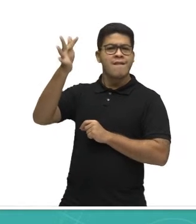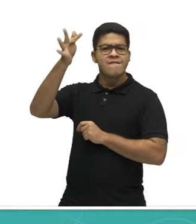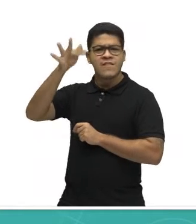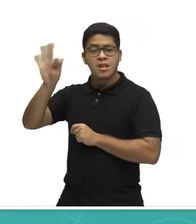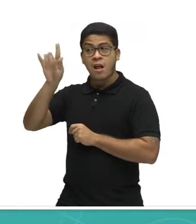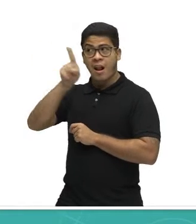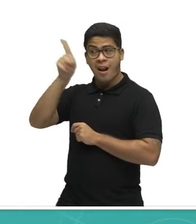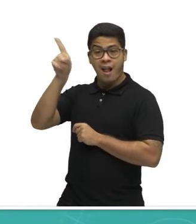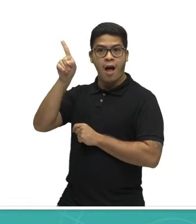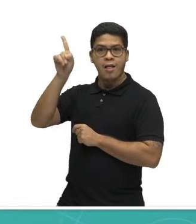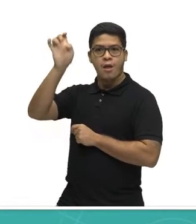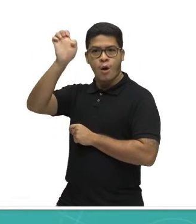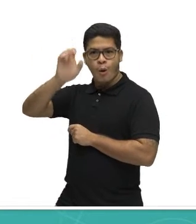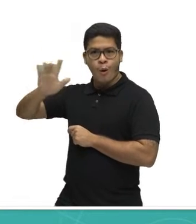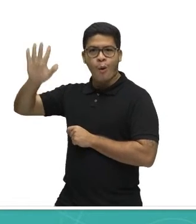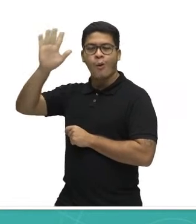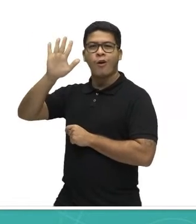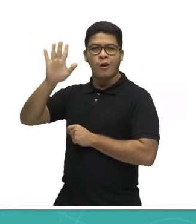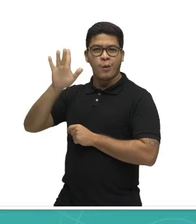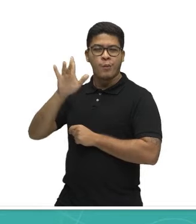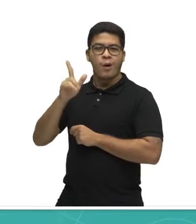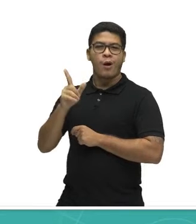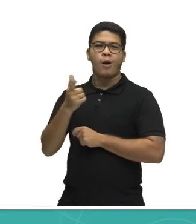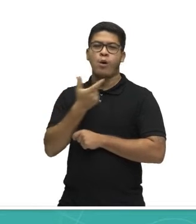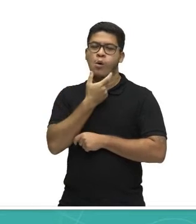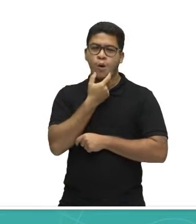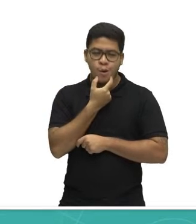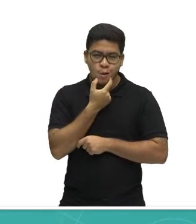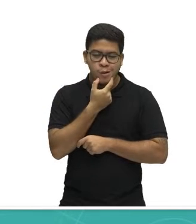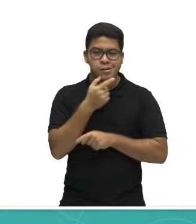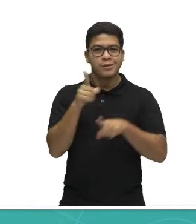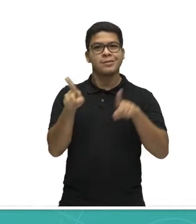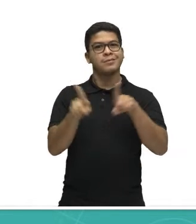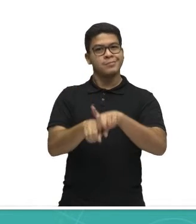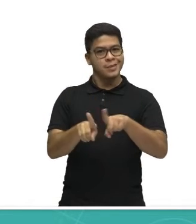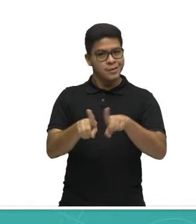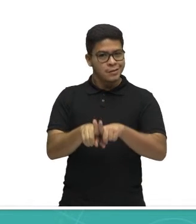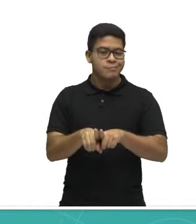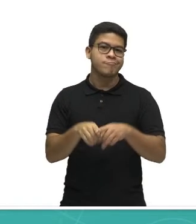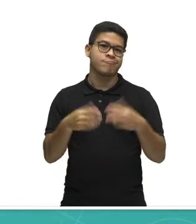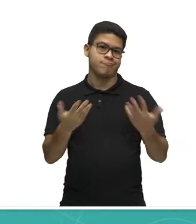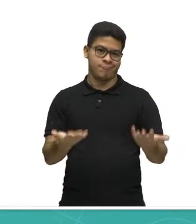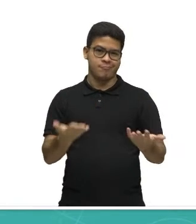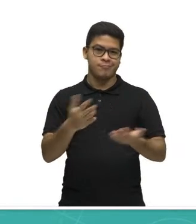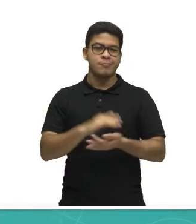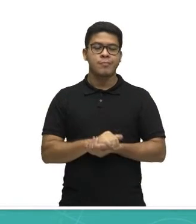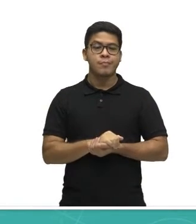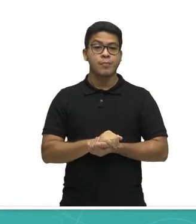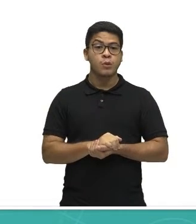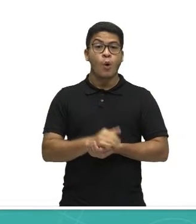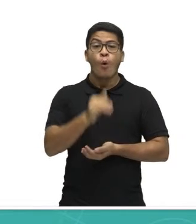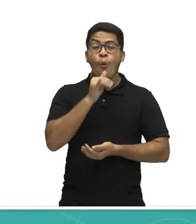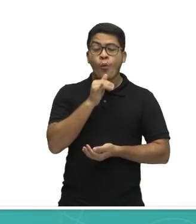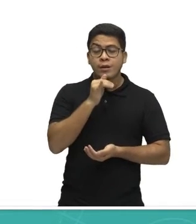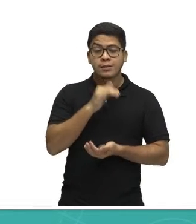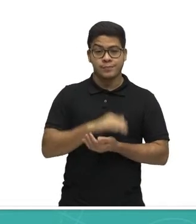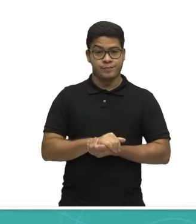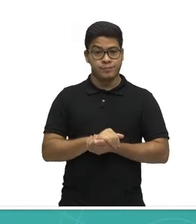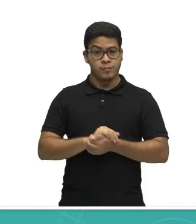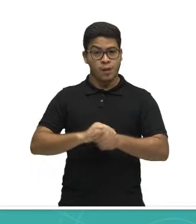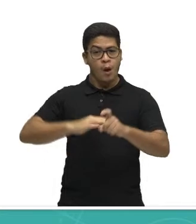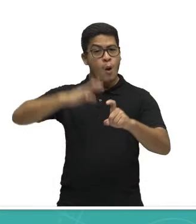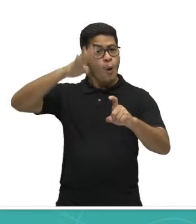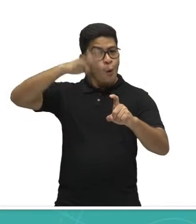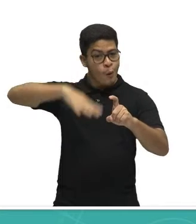são várias culturas lá da Europa. Então, o que vem ser o folclore? São exemplos: mitos,